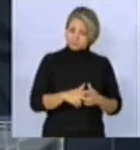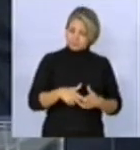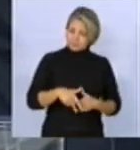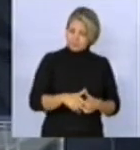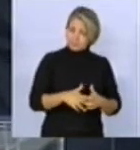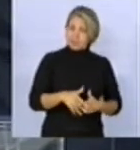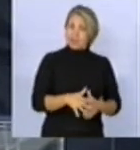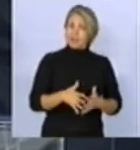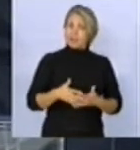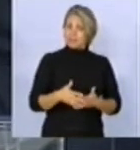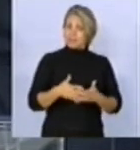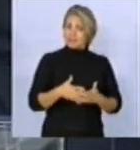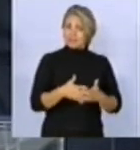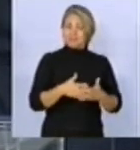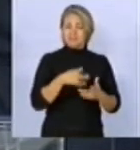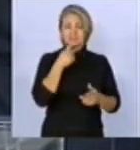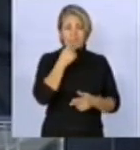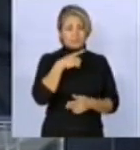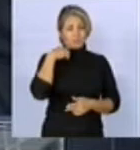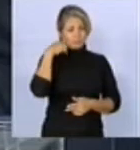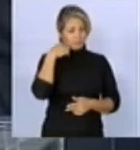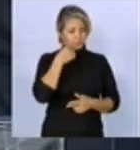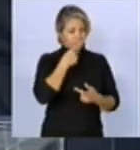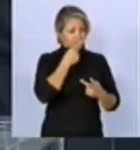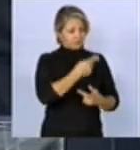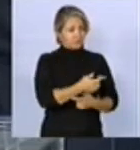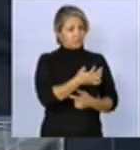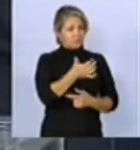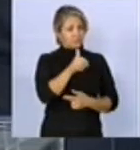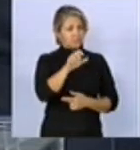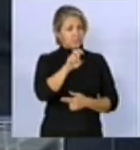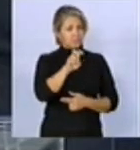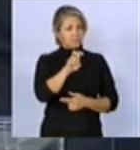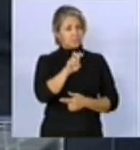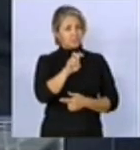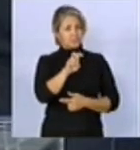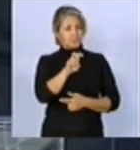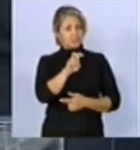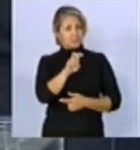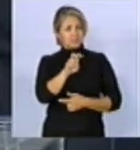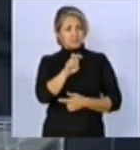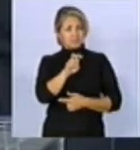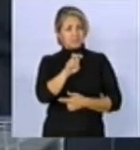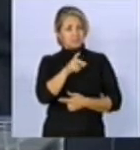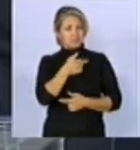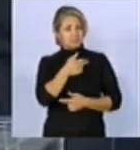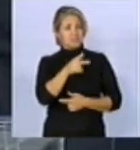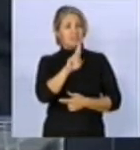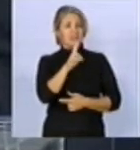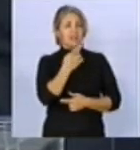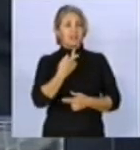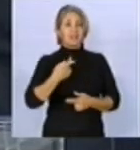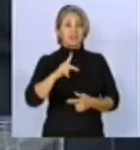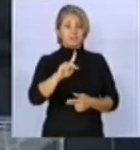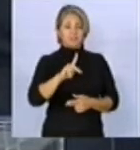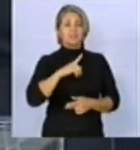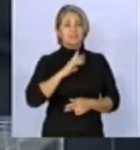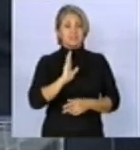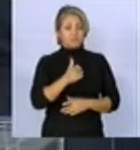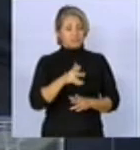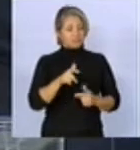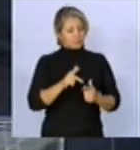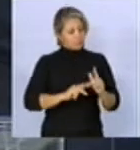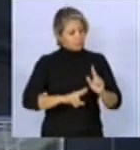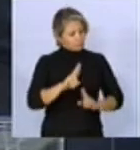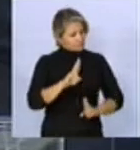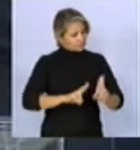procurar o o procurador falou a 15 de 15 Hp são máquina já